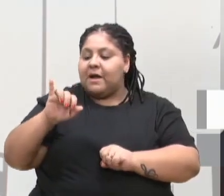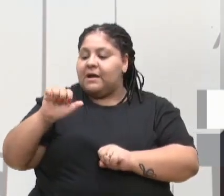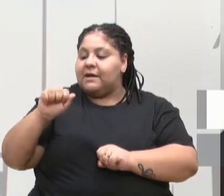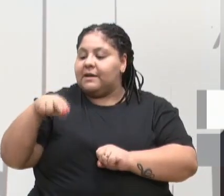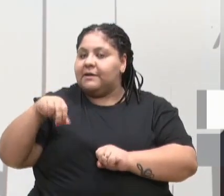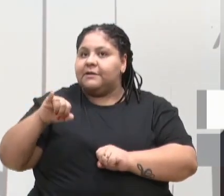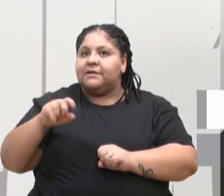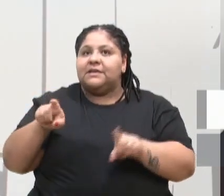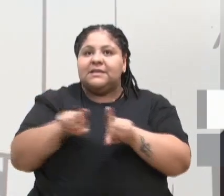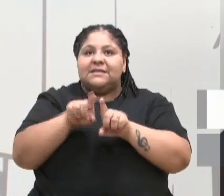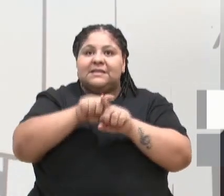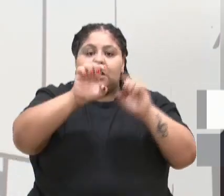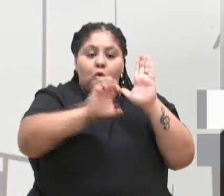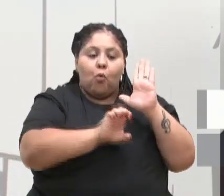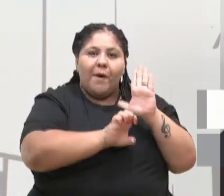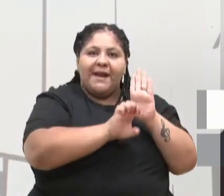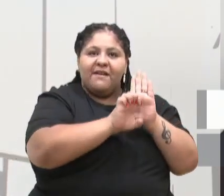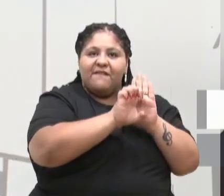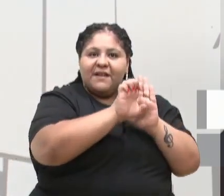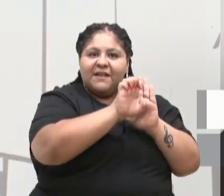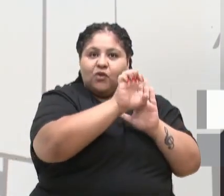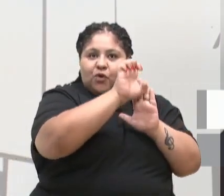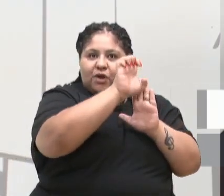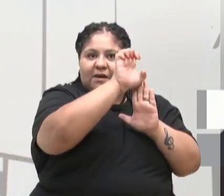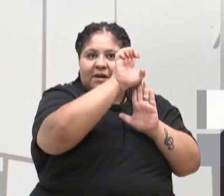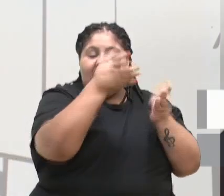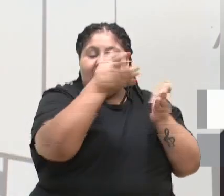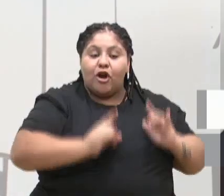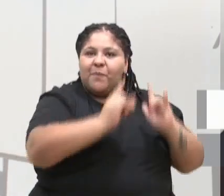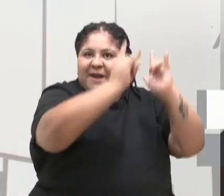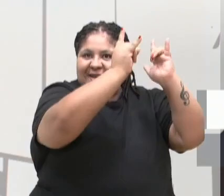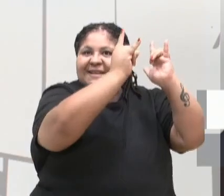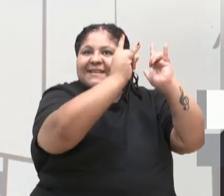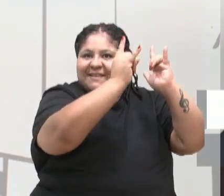elevador no prédio, porque